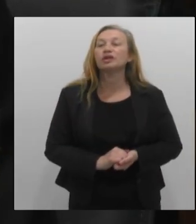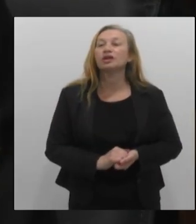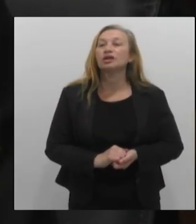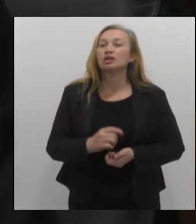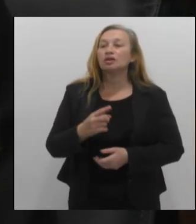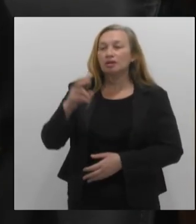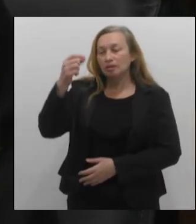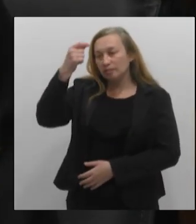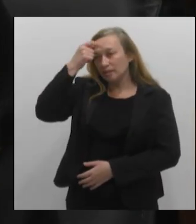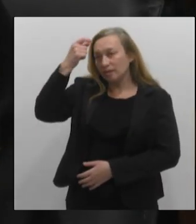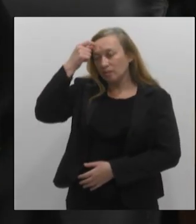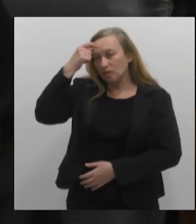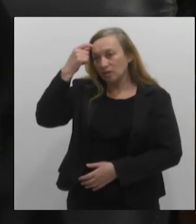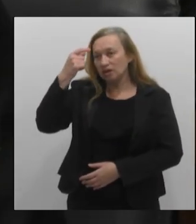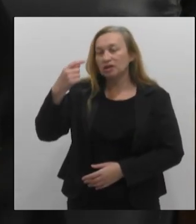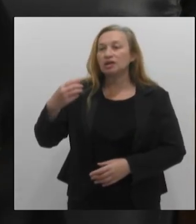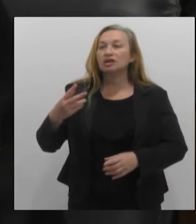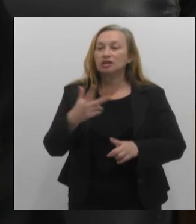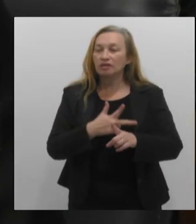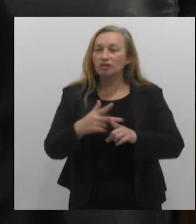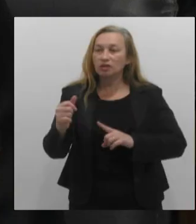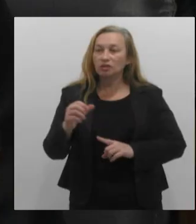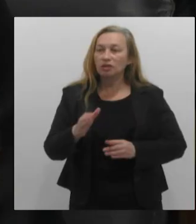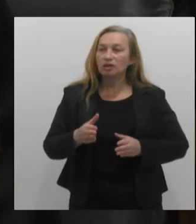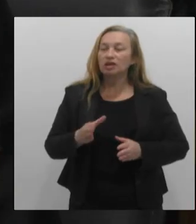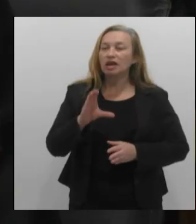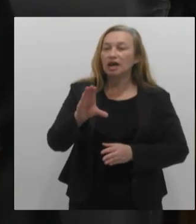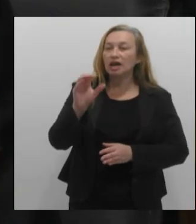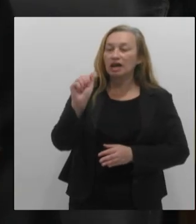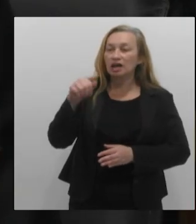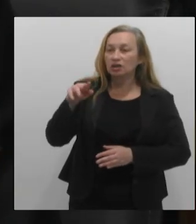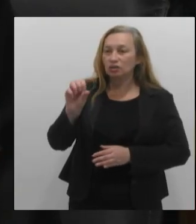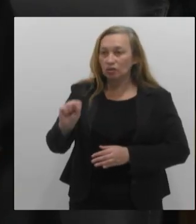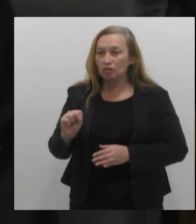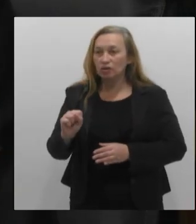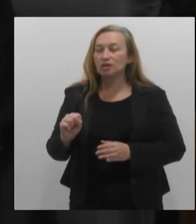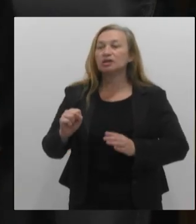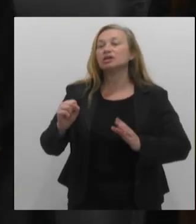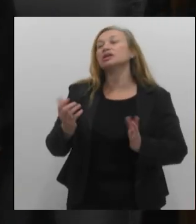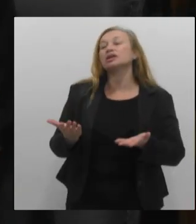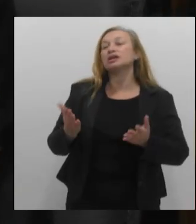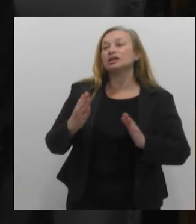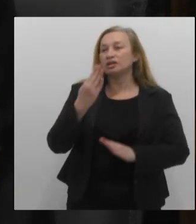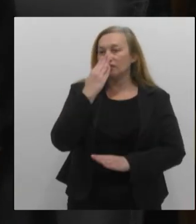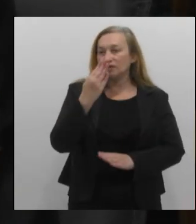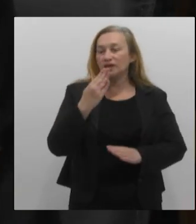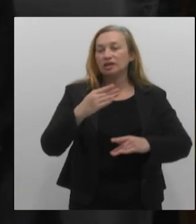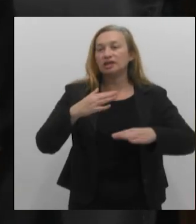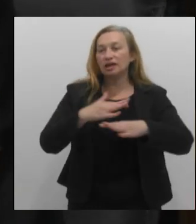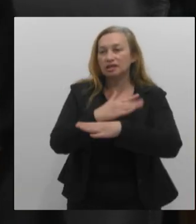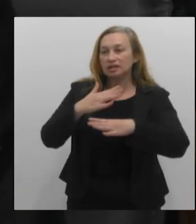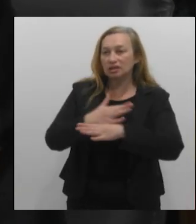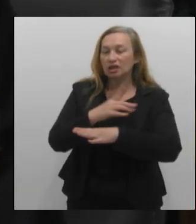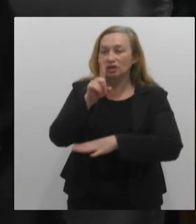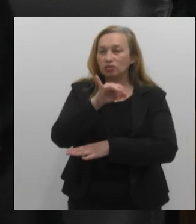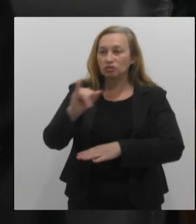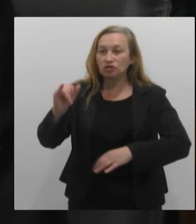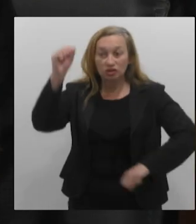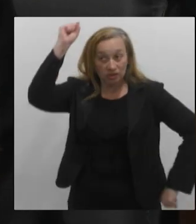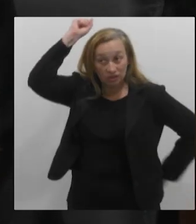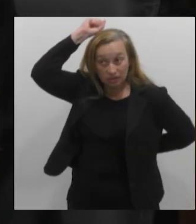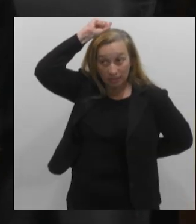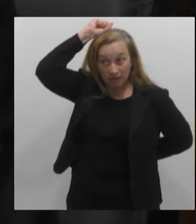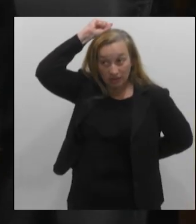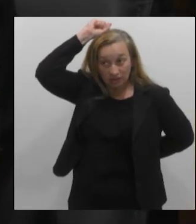em memória da vitória das canoas, se faz todos os anos, naquela baía, de fronte da cidade, no dia do glorioso São Sebastião,